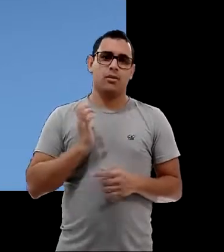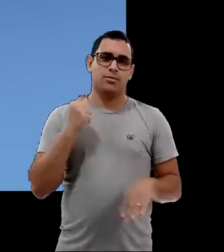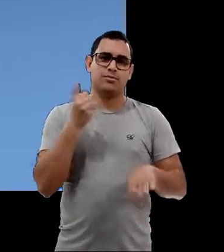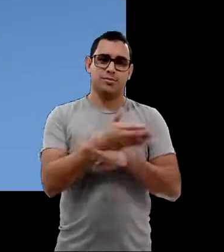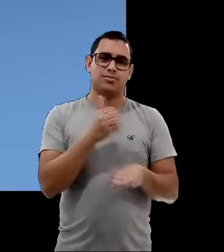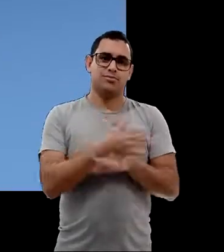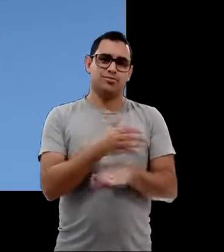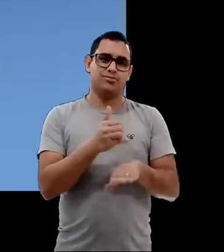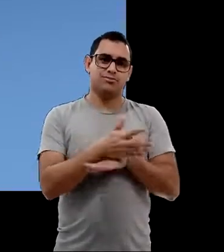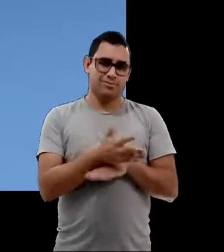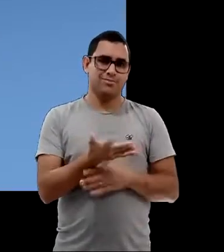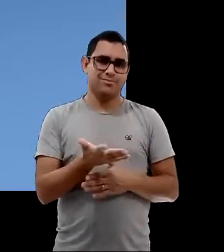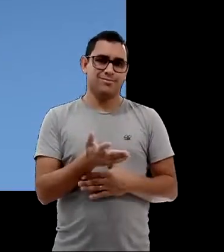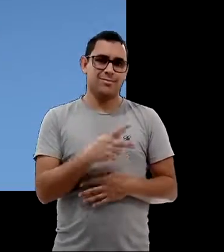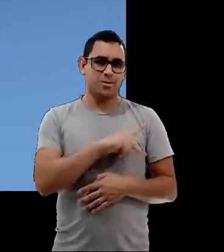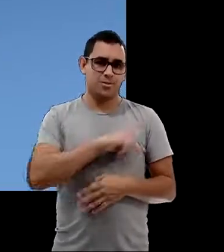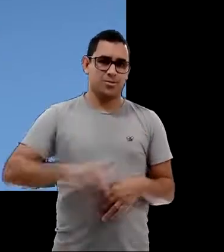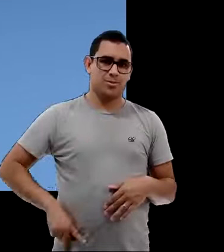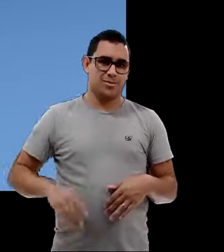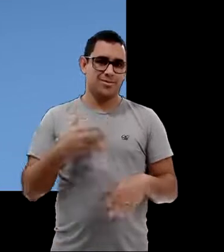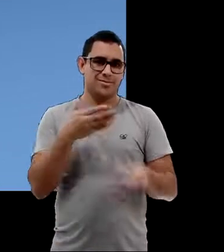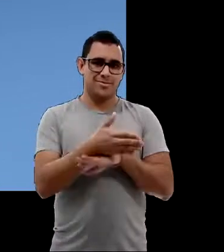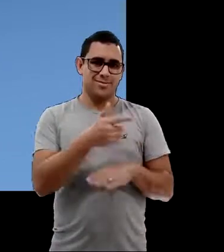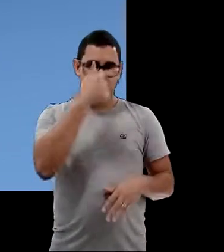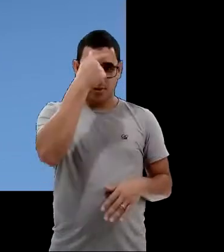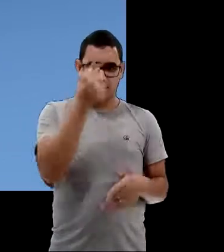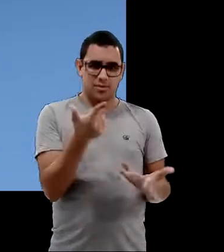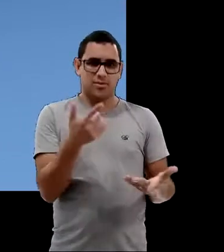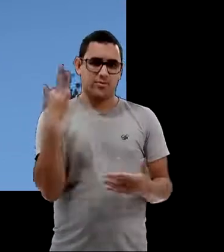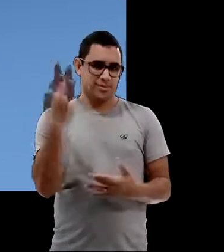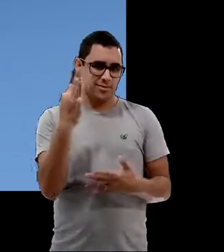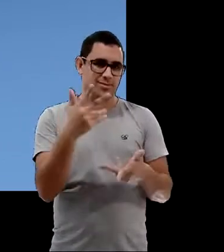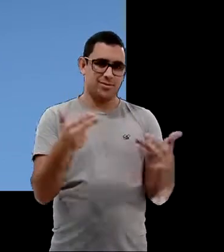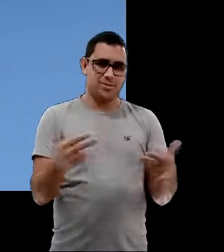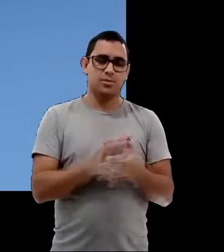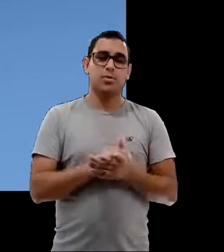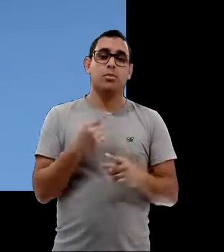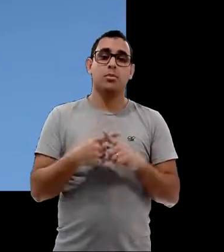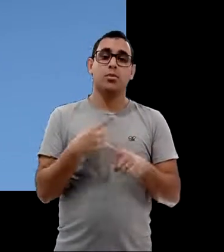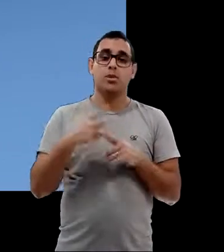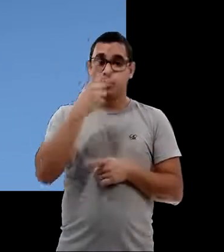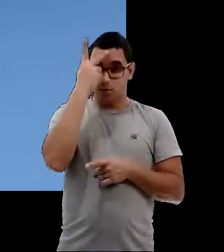dominada pelas classes altas. Justamente porque quem tem